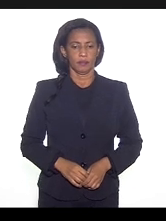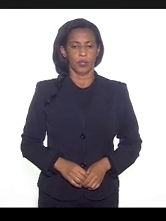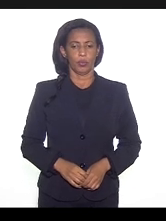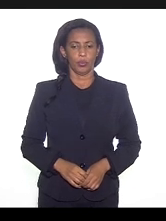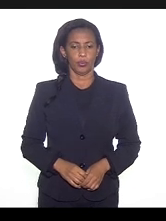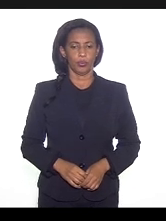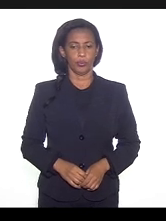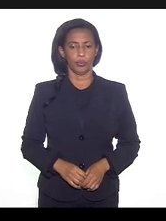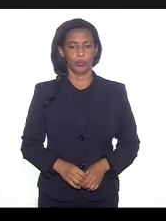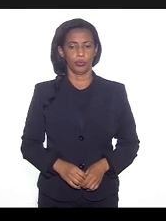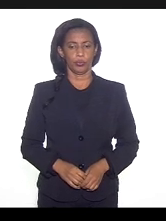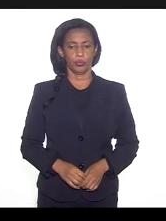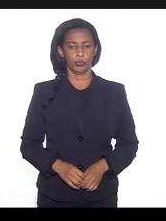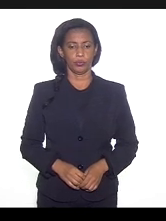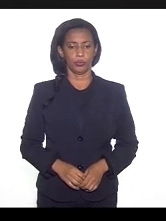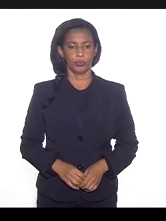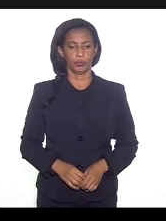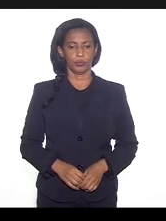Então,